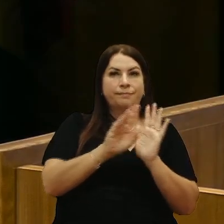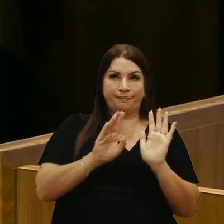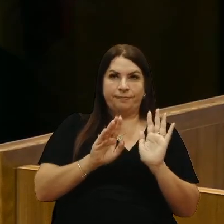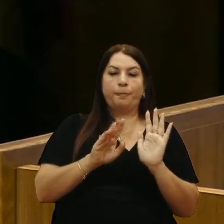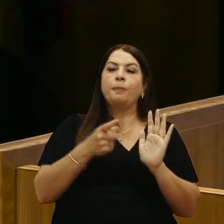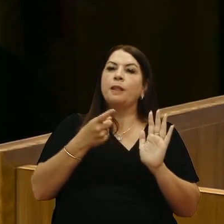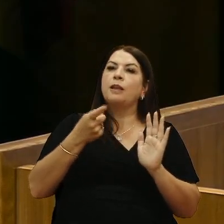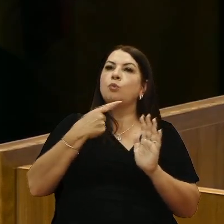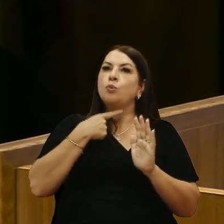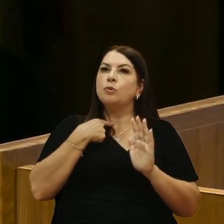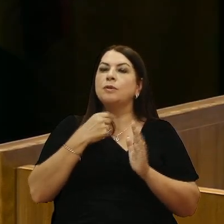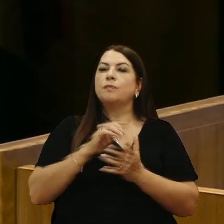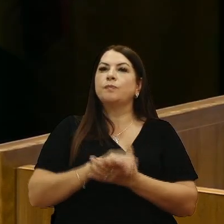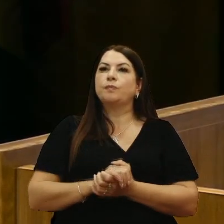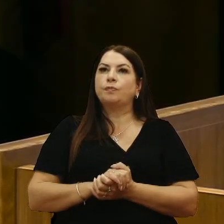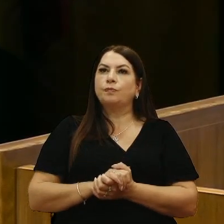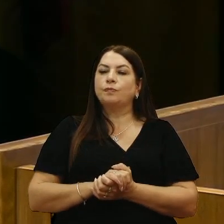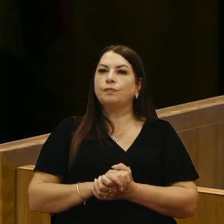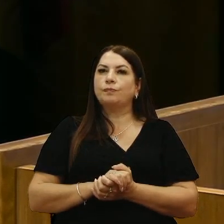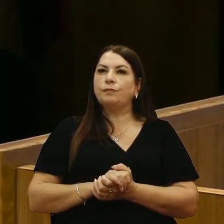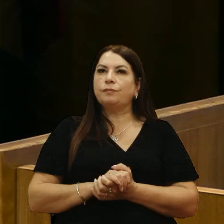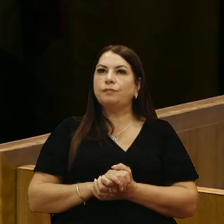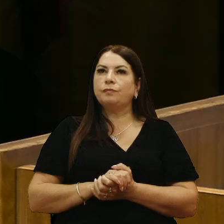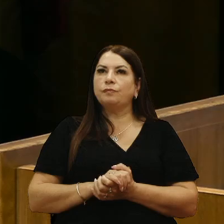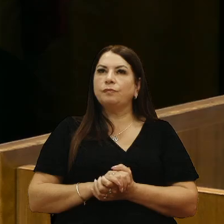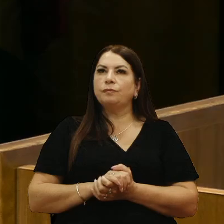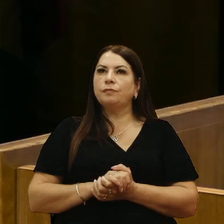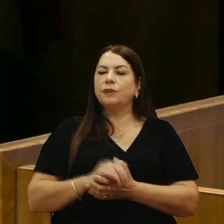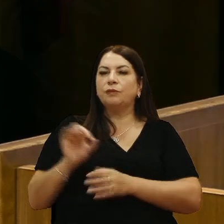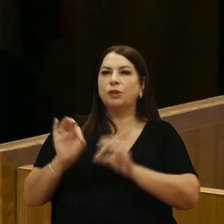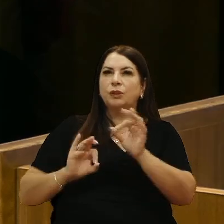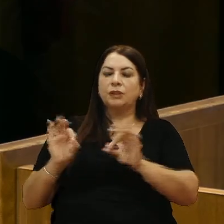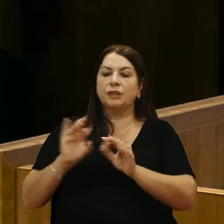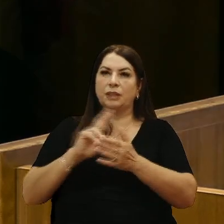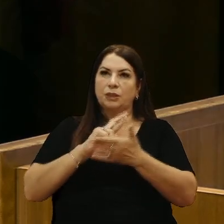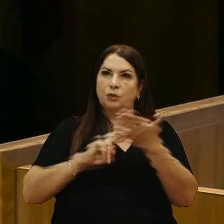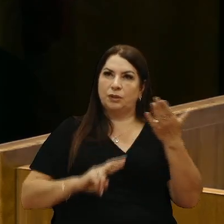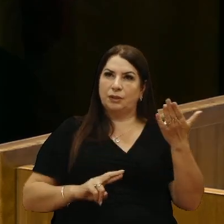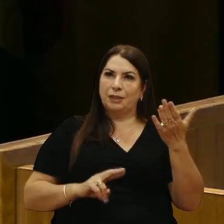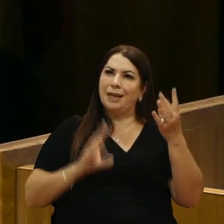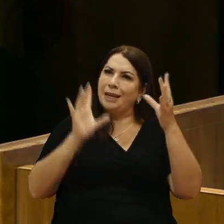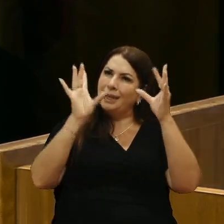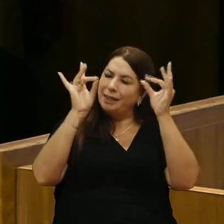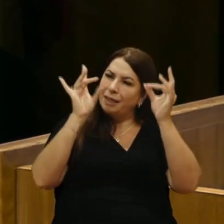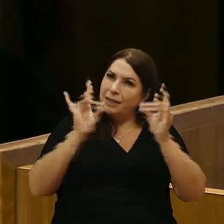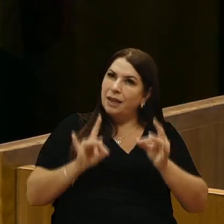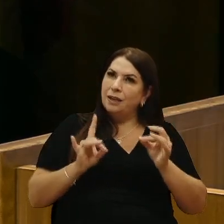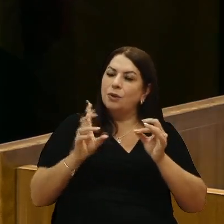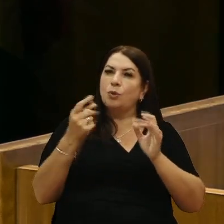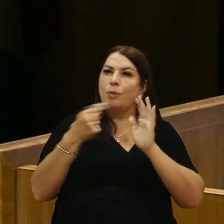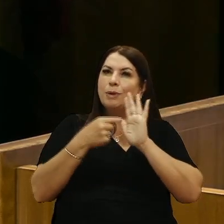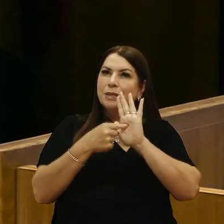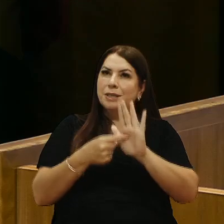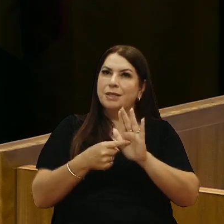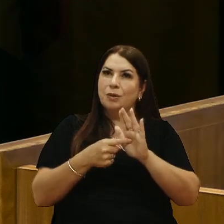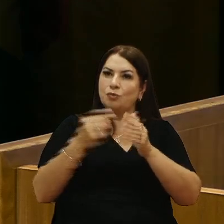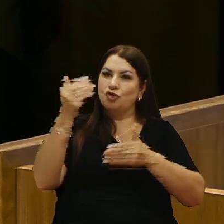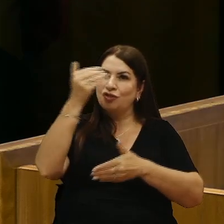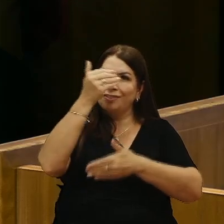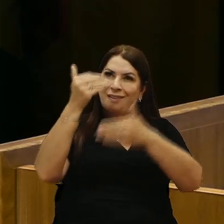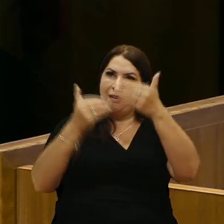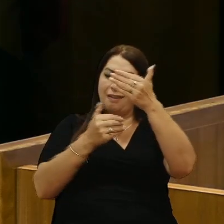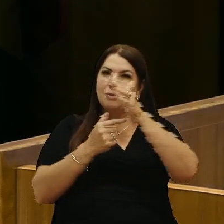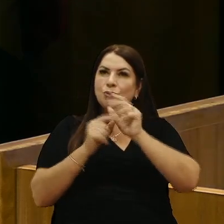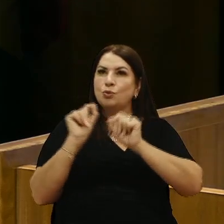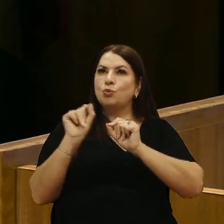eu gostaria, que fosse elaborado um relatório detalhado ou uma apresentação de slides sobre